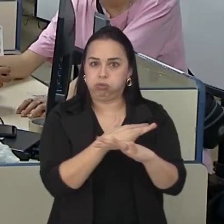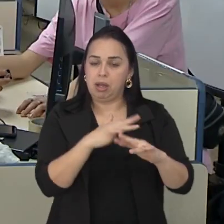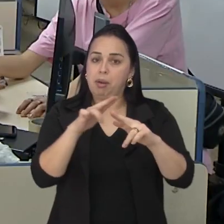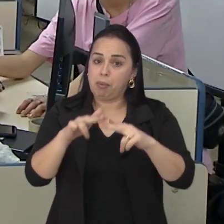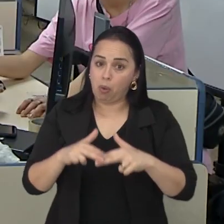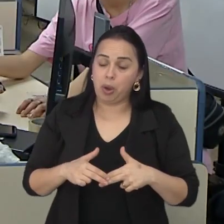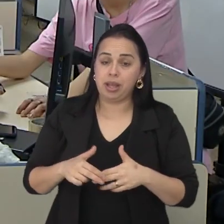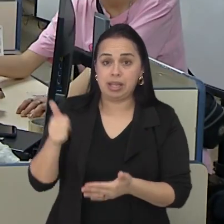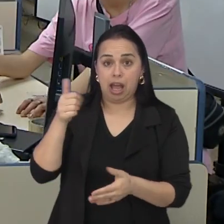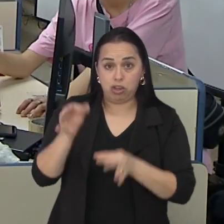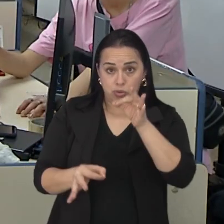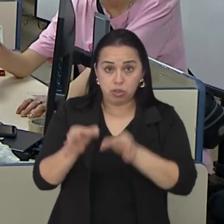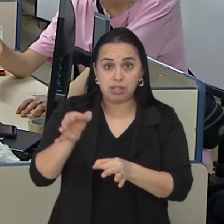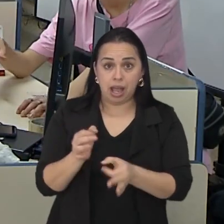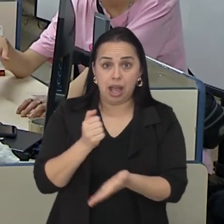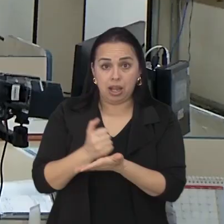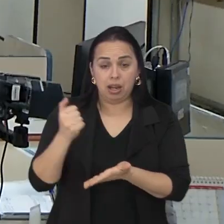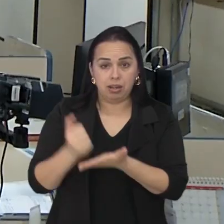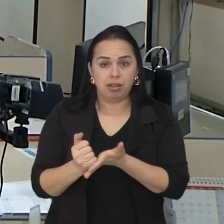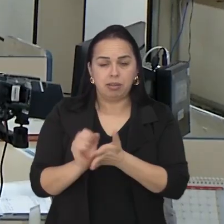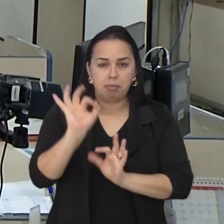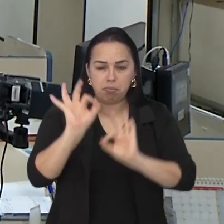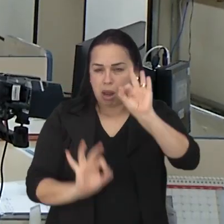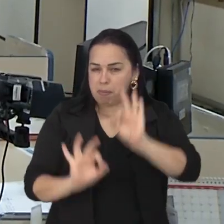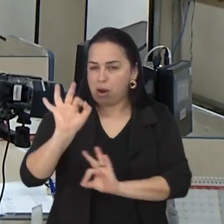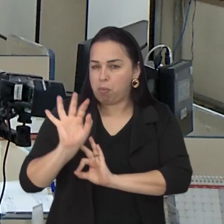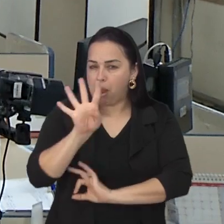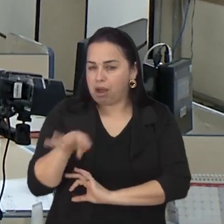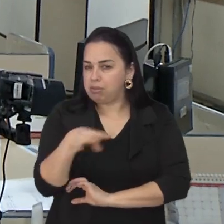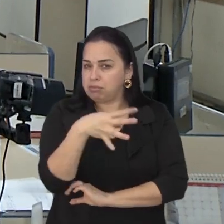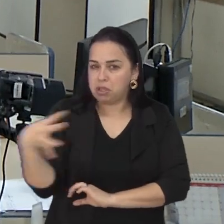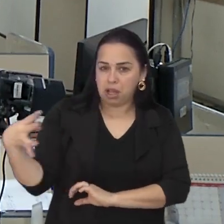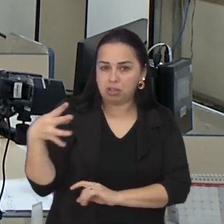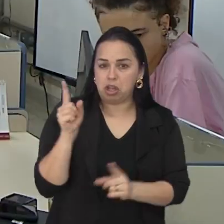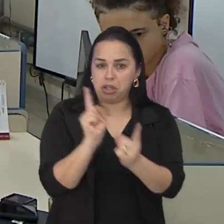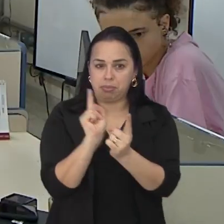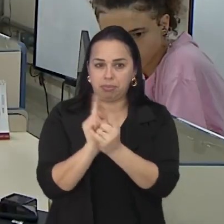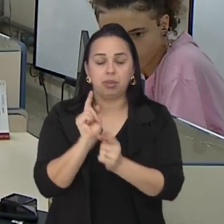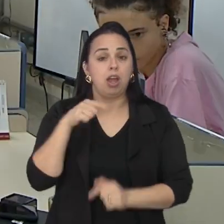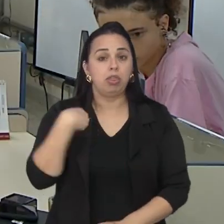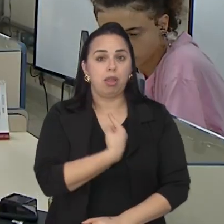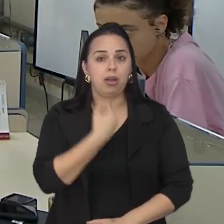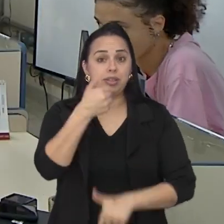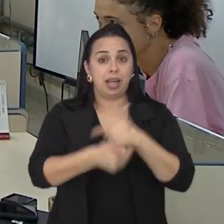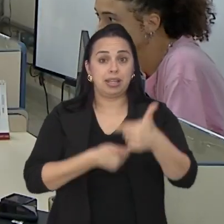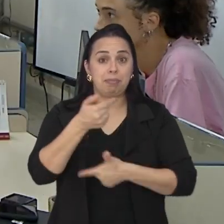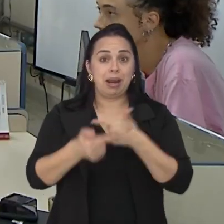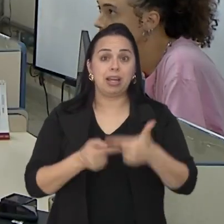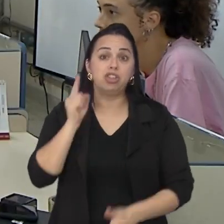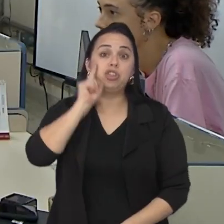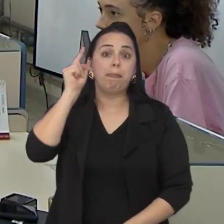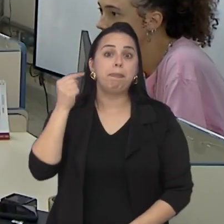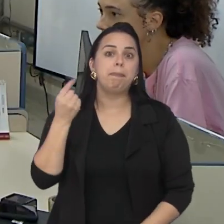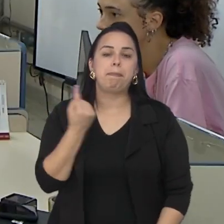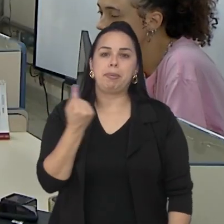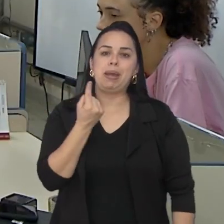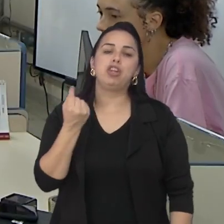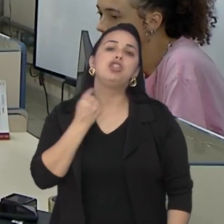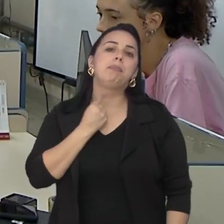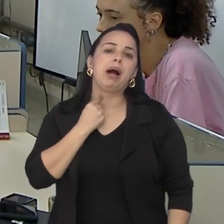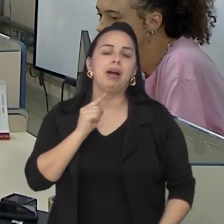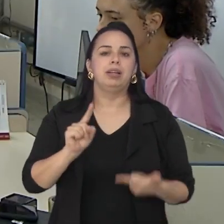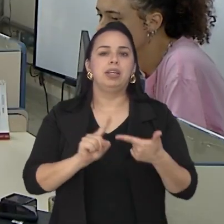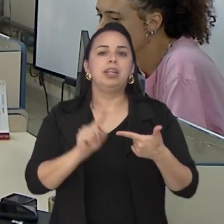Para atender a demanda, a Justiça Eleitoral programou um plantão de atendimento. Iremos estar trabalhando no dia 1º de maio